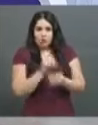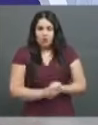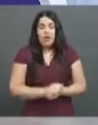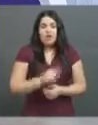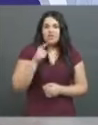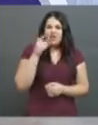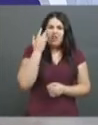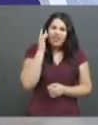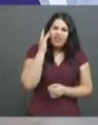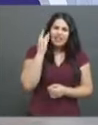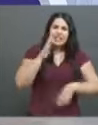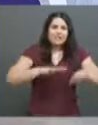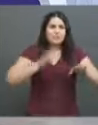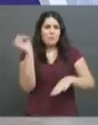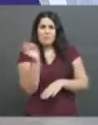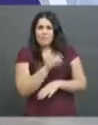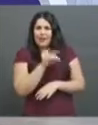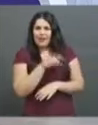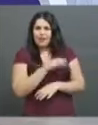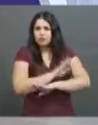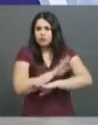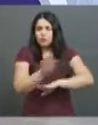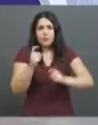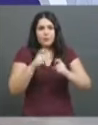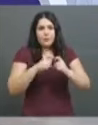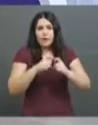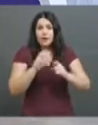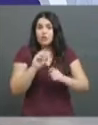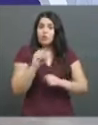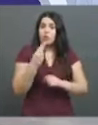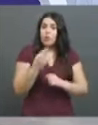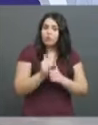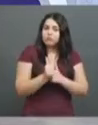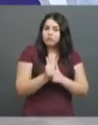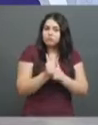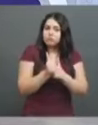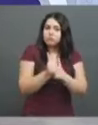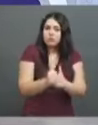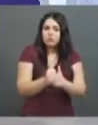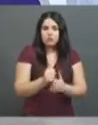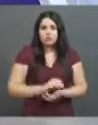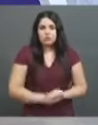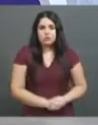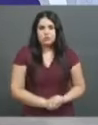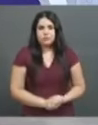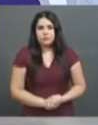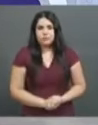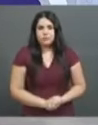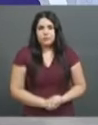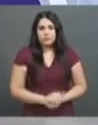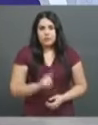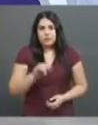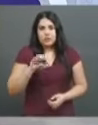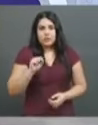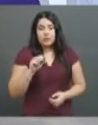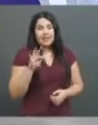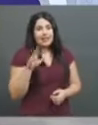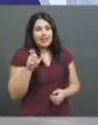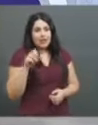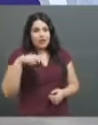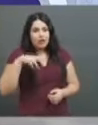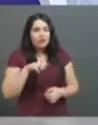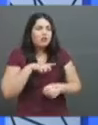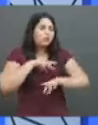que talvez é pelo medo de buscar ajuda médica ou esse acompanhamento ao longo da vida, doutor? Gisele, há uma série de fatores